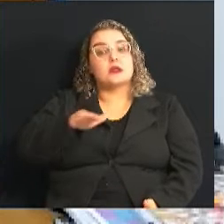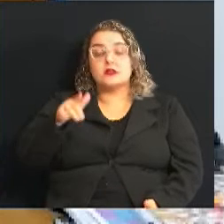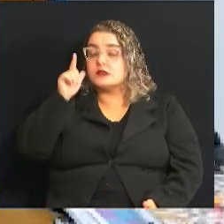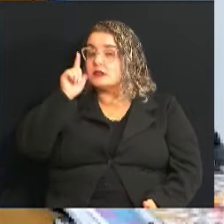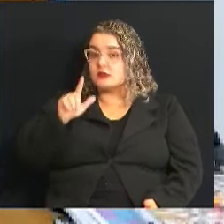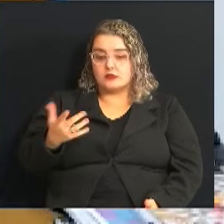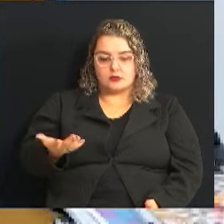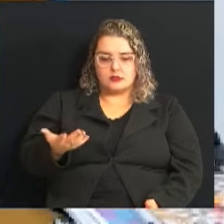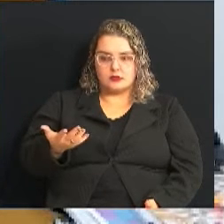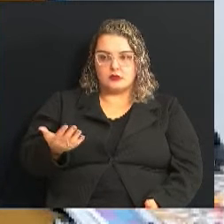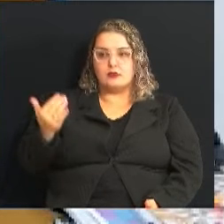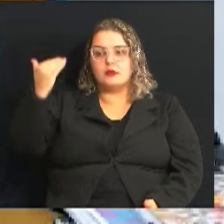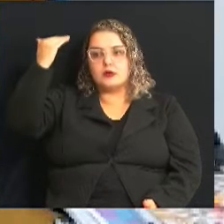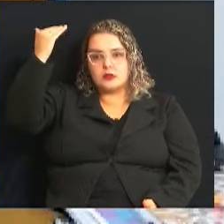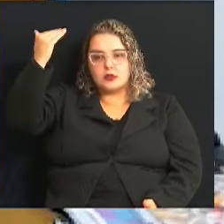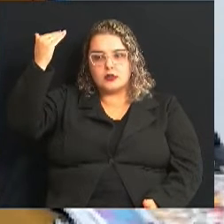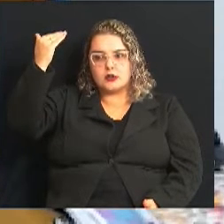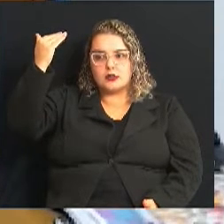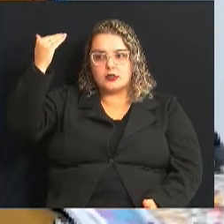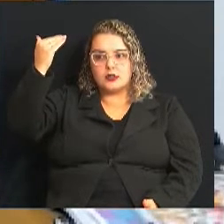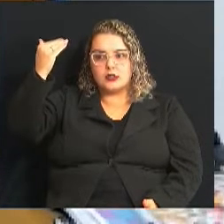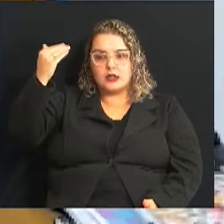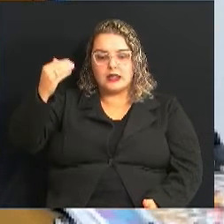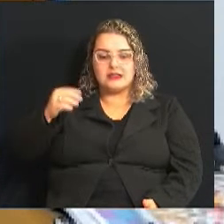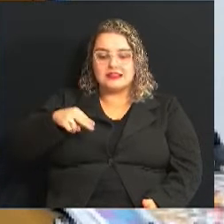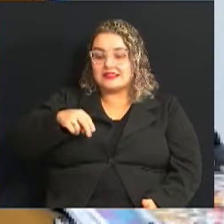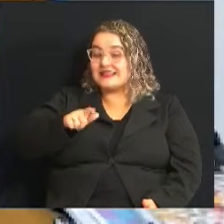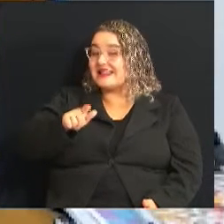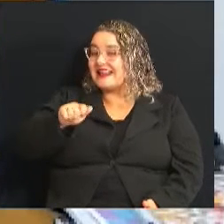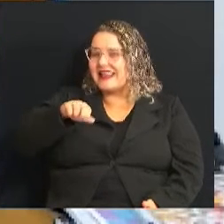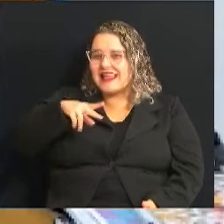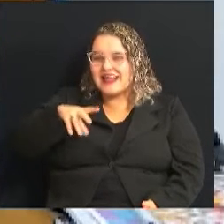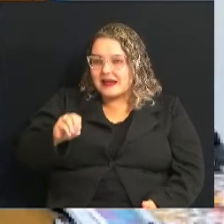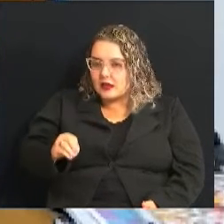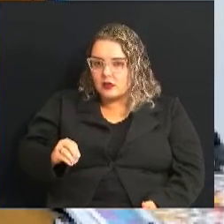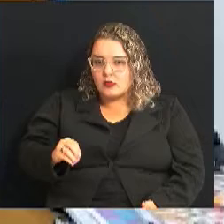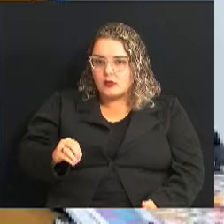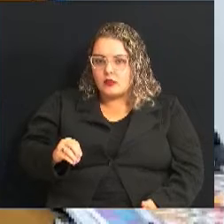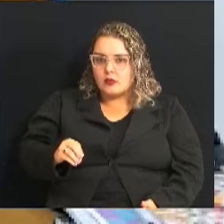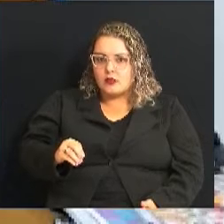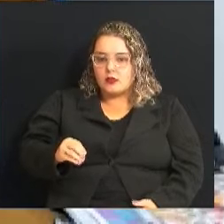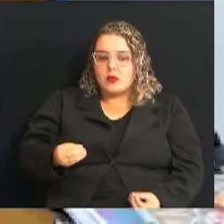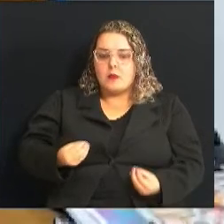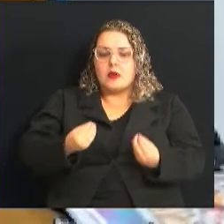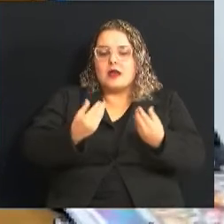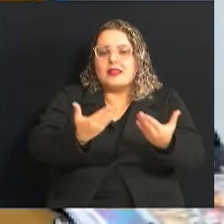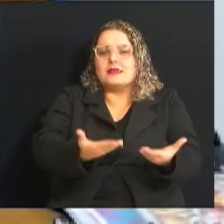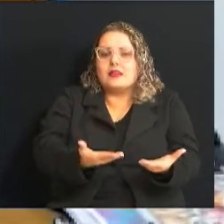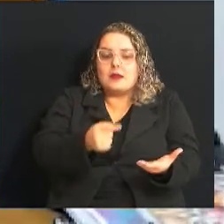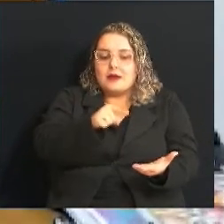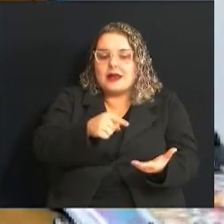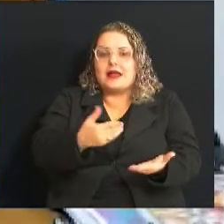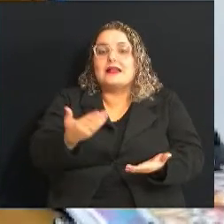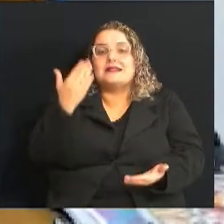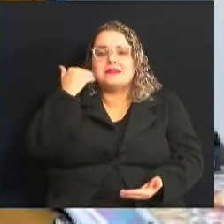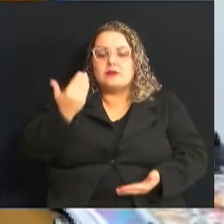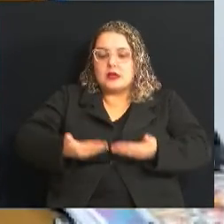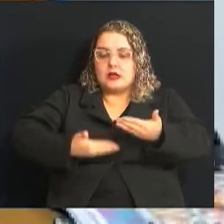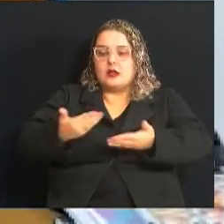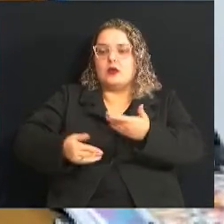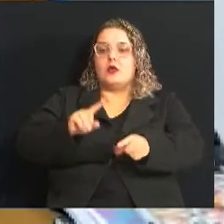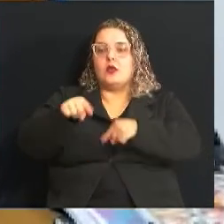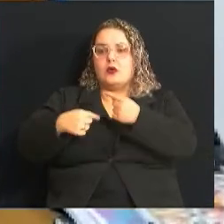esses adultos negam a capacidade dessa criança dela poder lidar com isso. Outro ponto que os